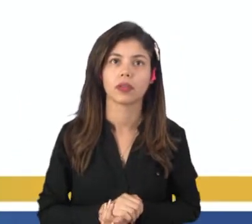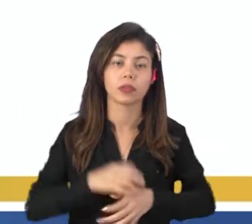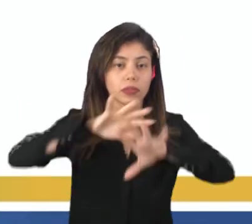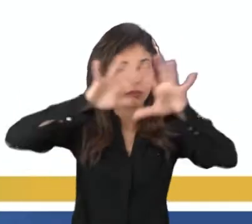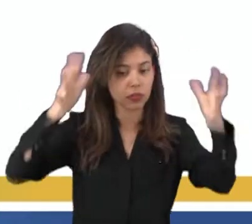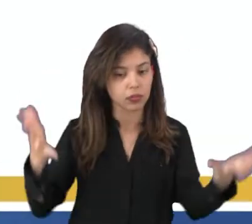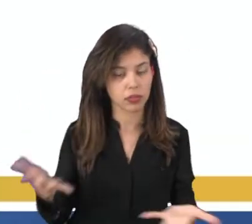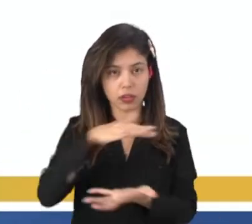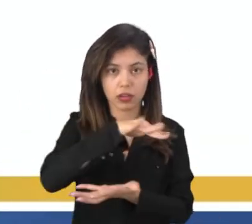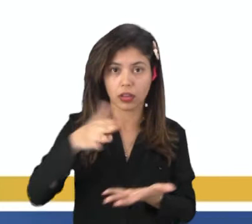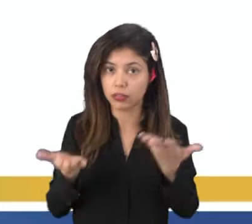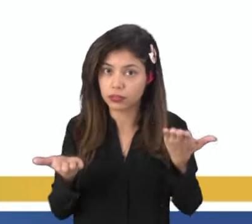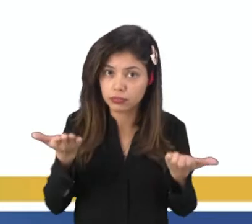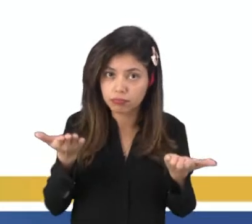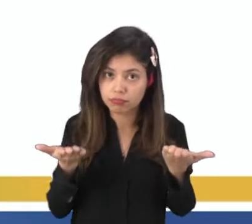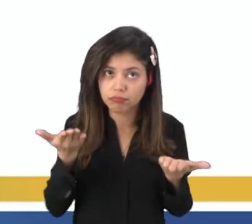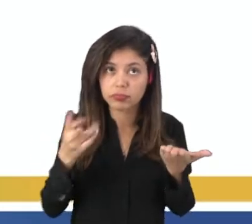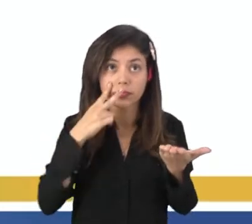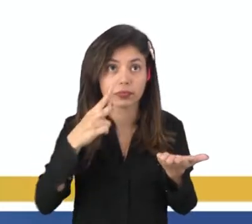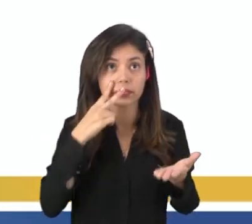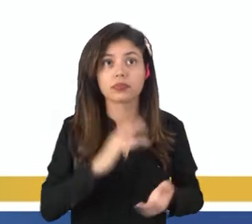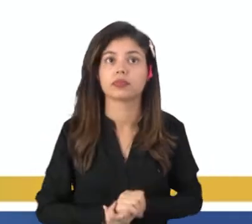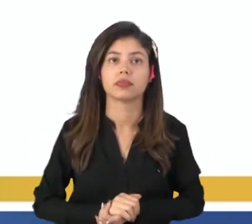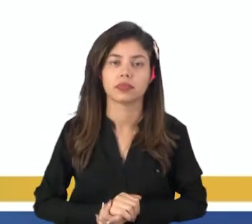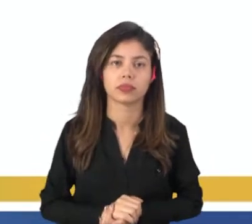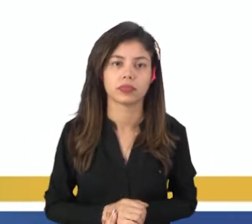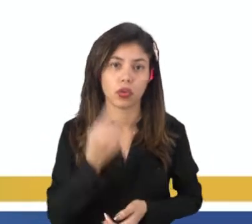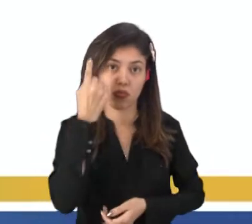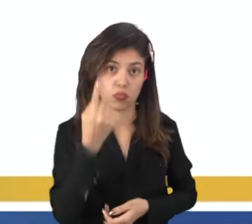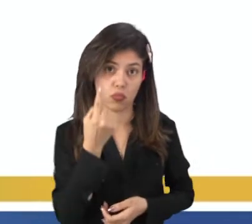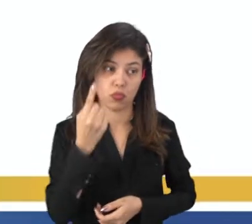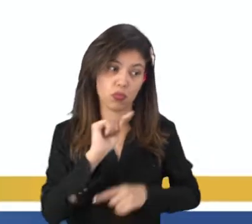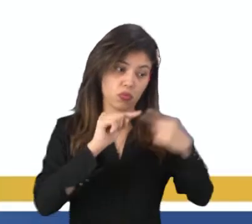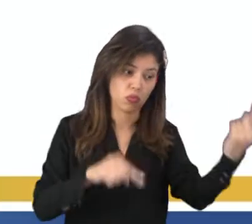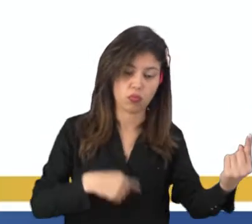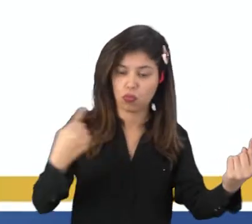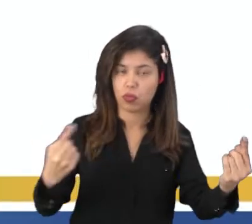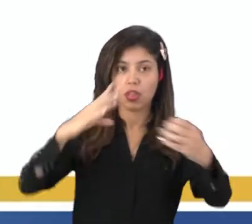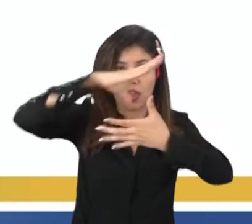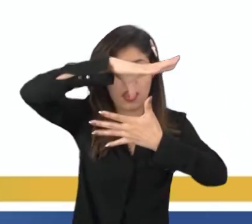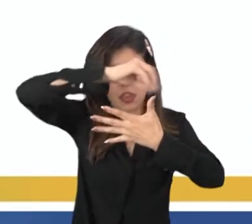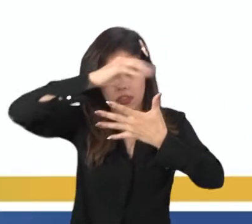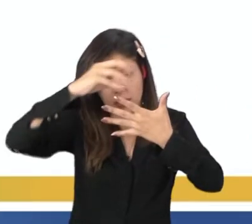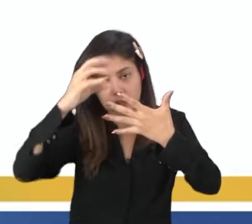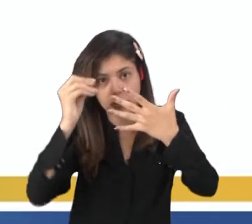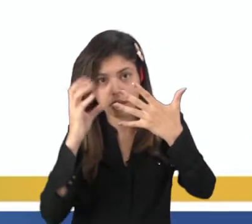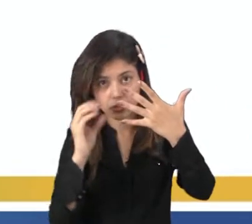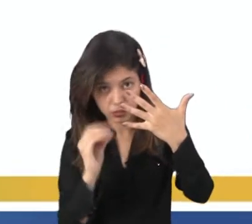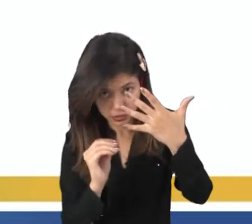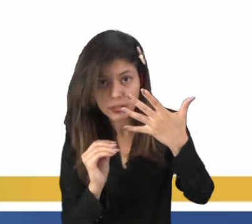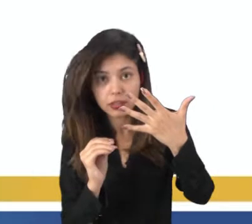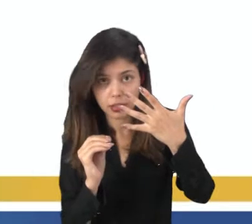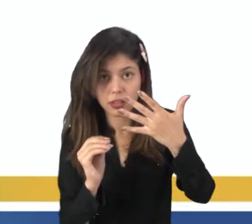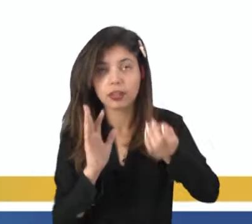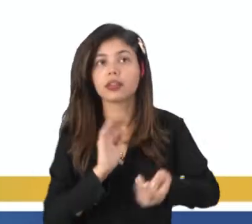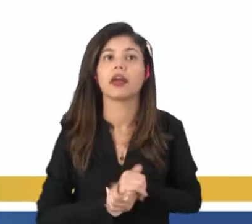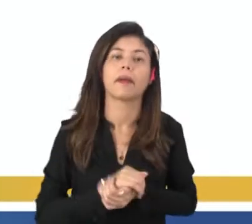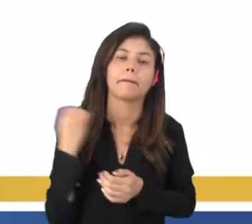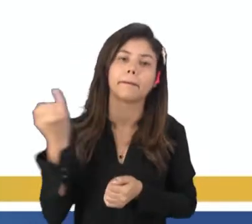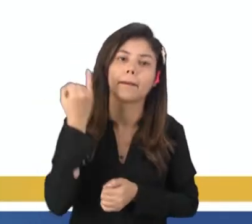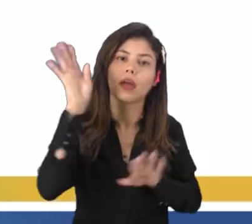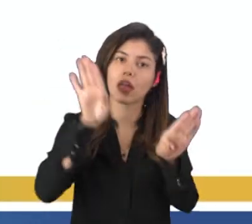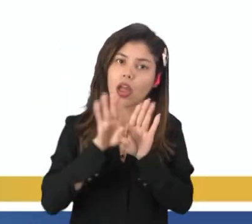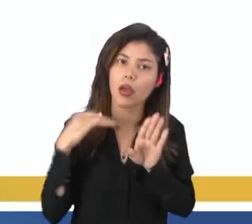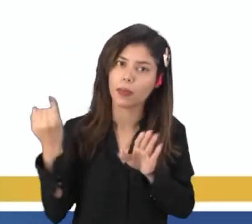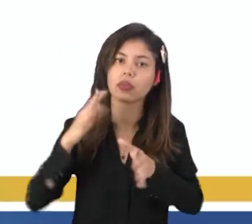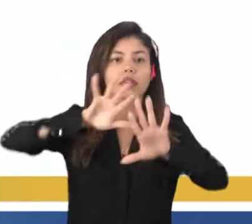ecossistema está em equilíbrio, tá? Porque vejam, um ser vivo depende do outro, você tem boas condições abióticas, então é um ecossistema que